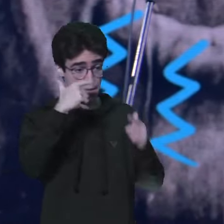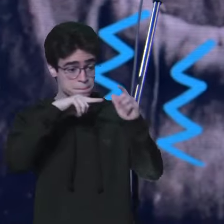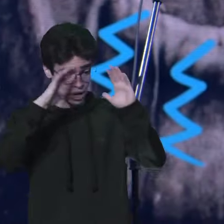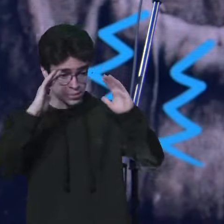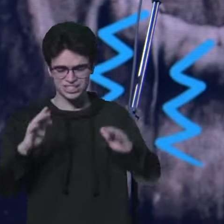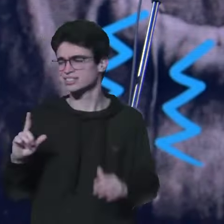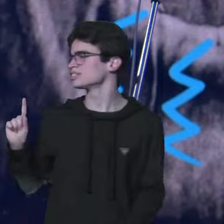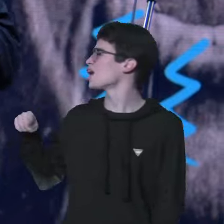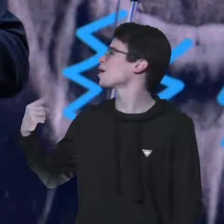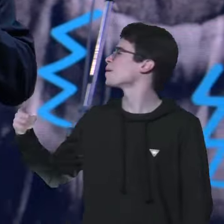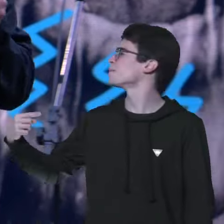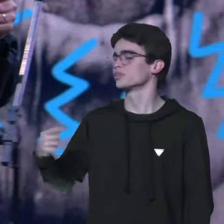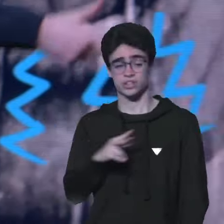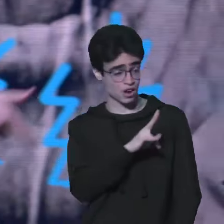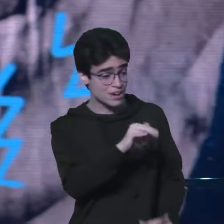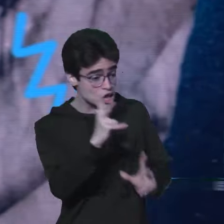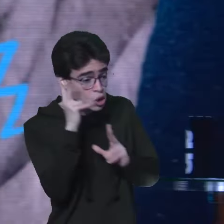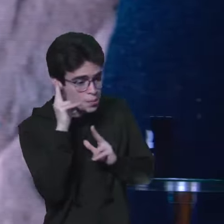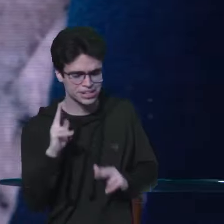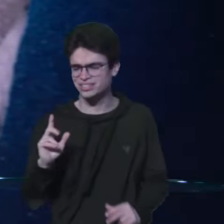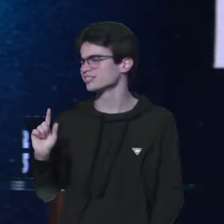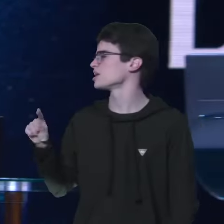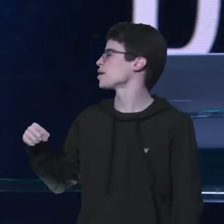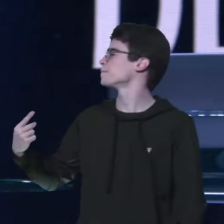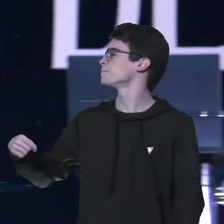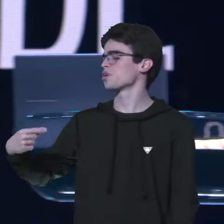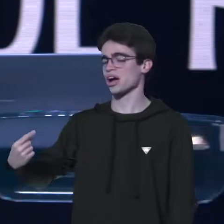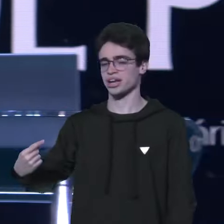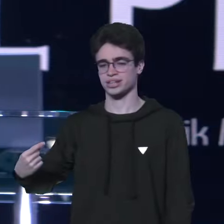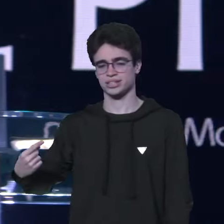depois. Vai dormir, depois.